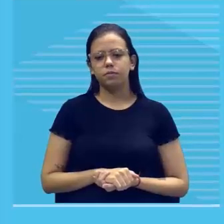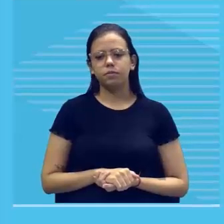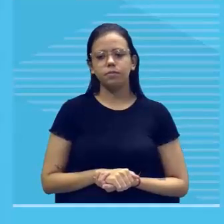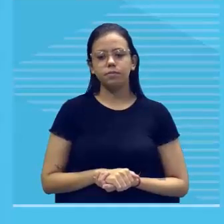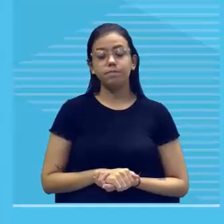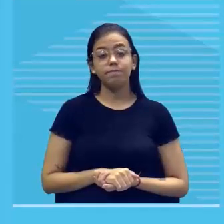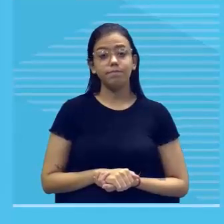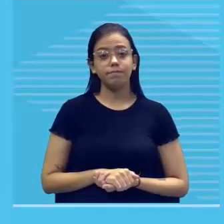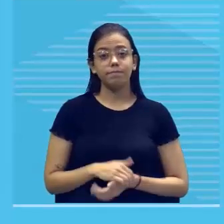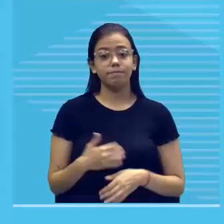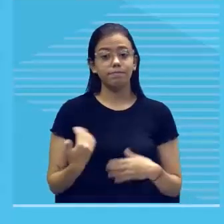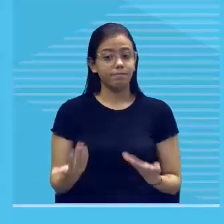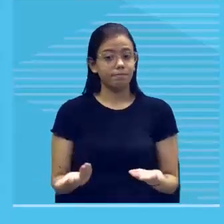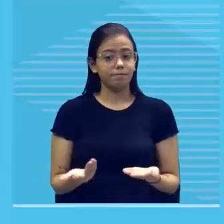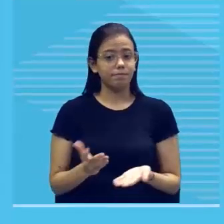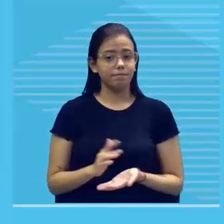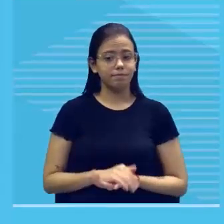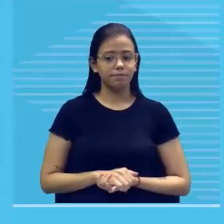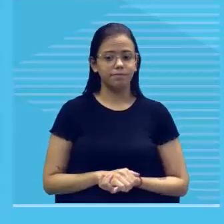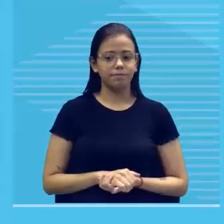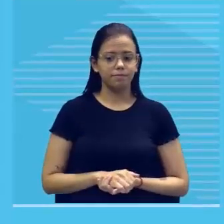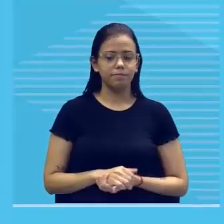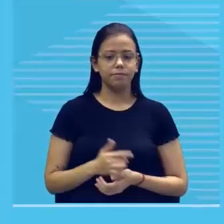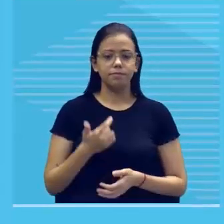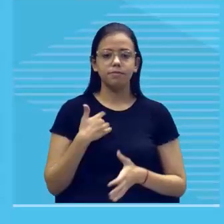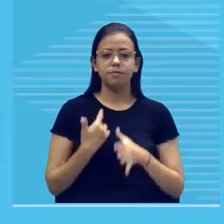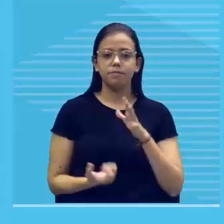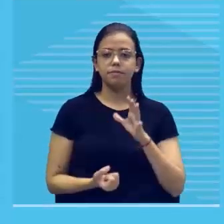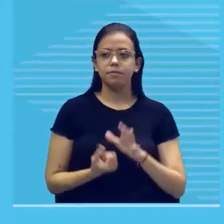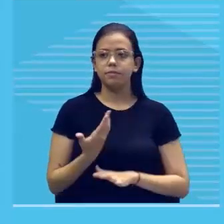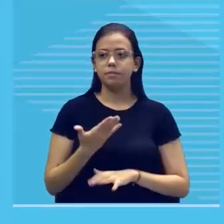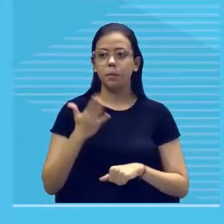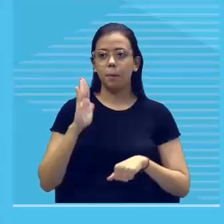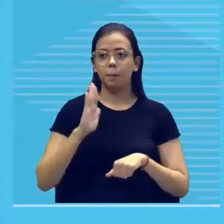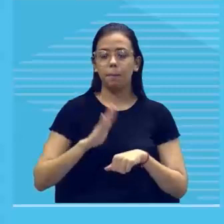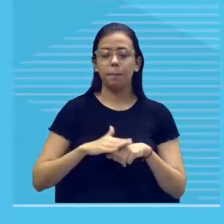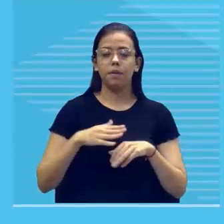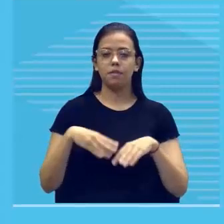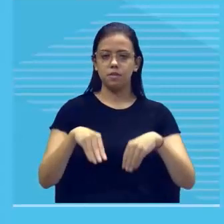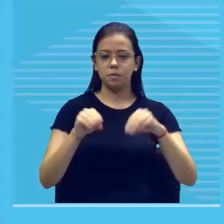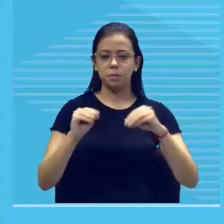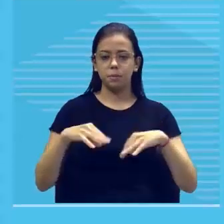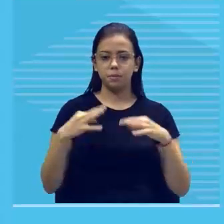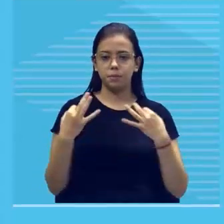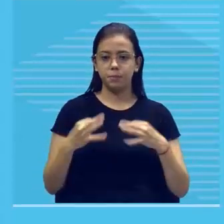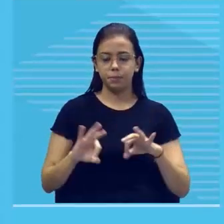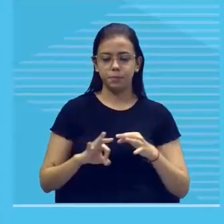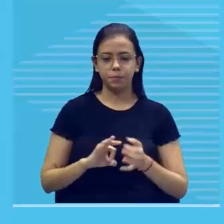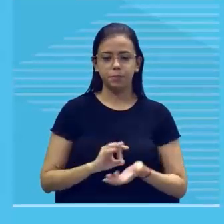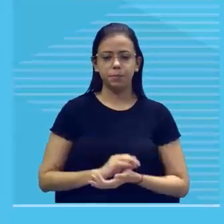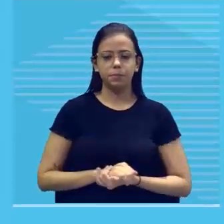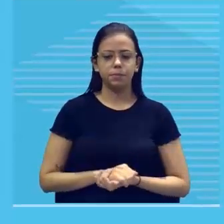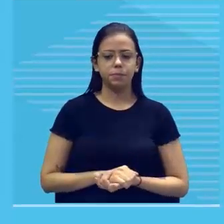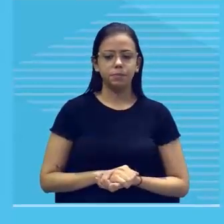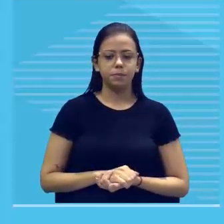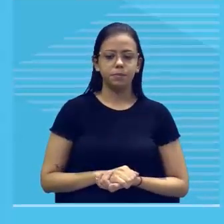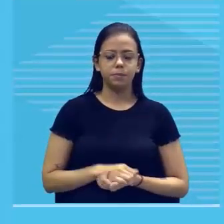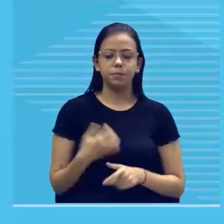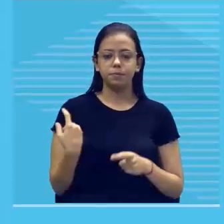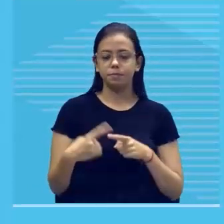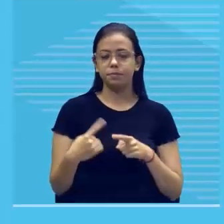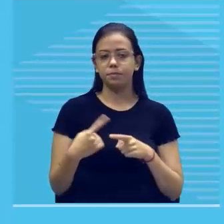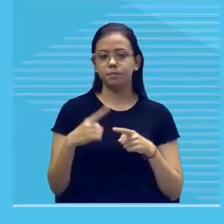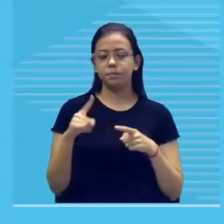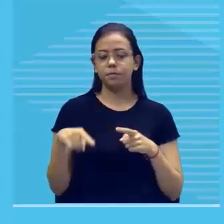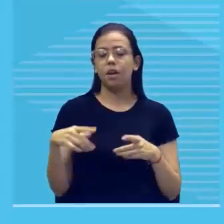bom hein eu vou produzir mais tecidos né ó são grandezas